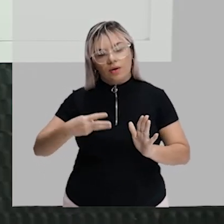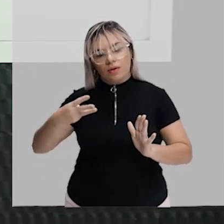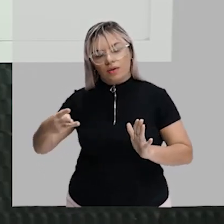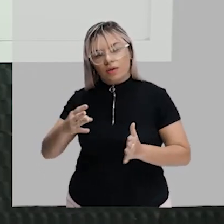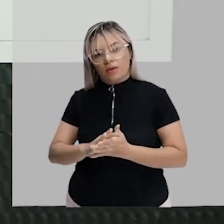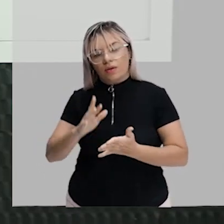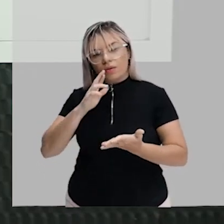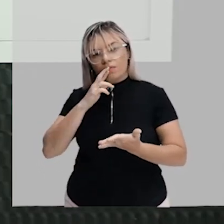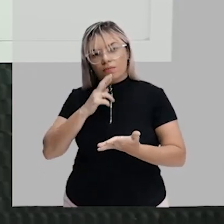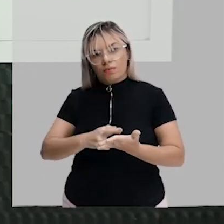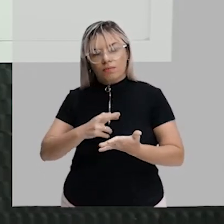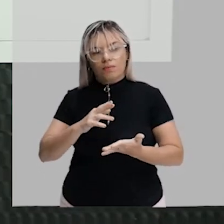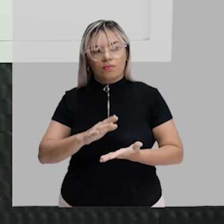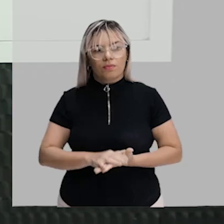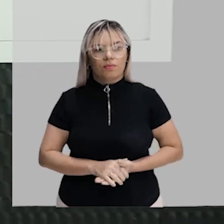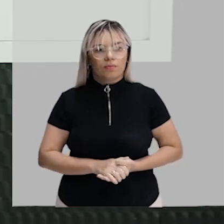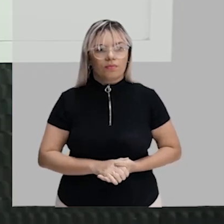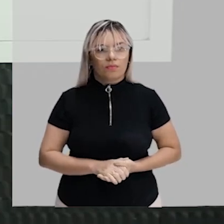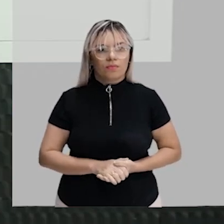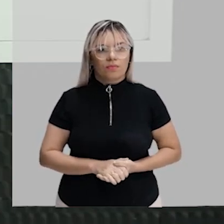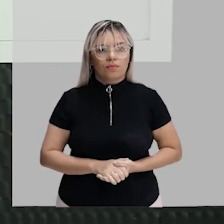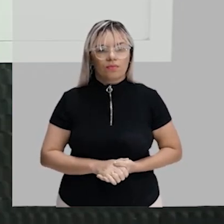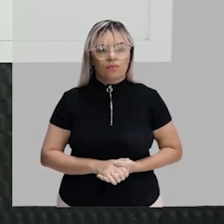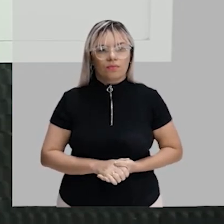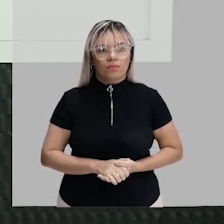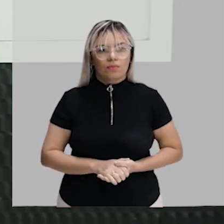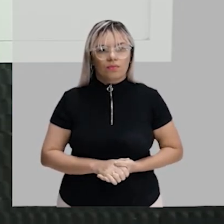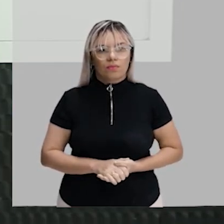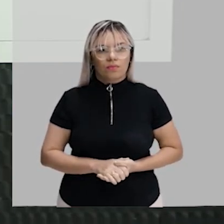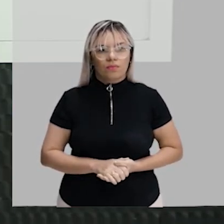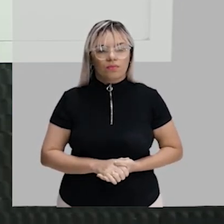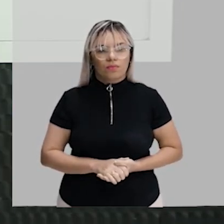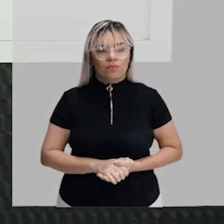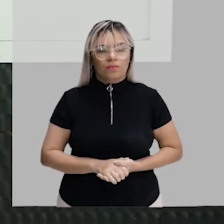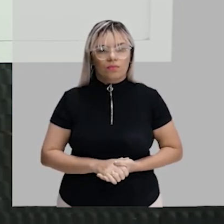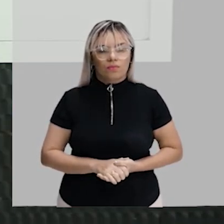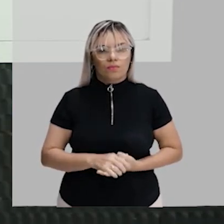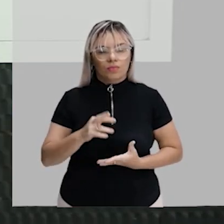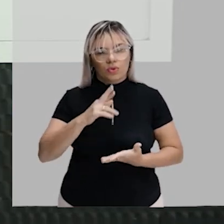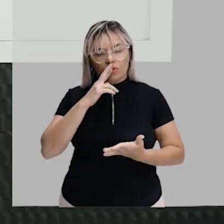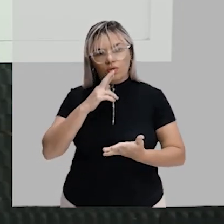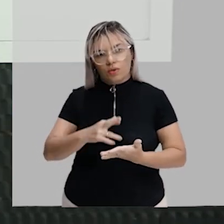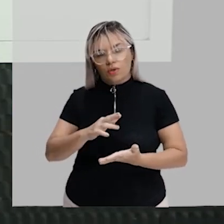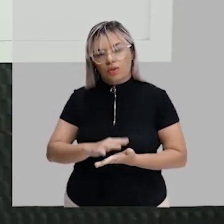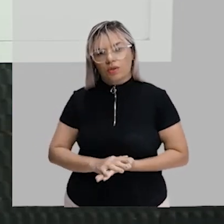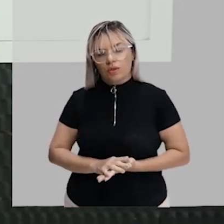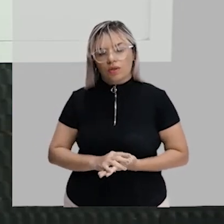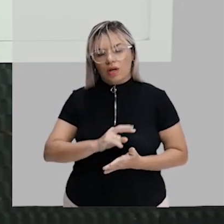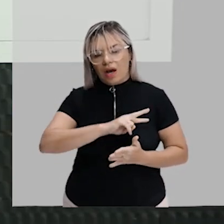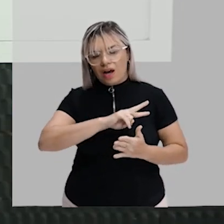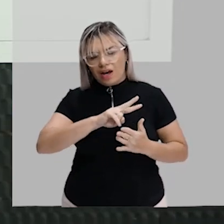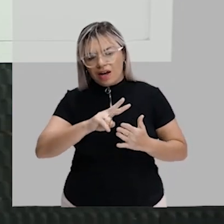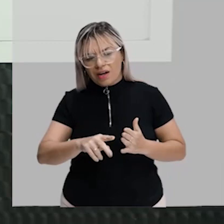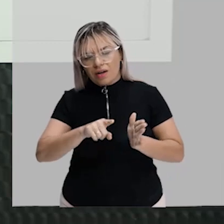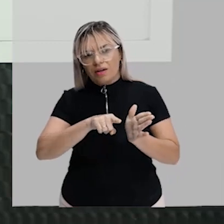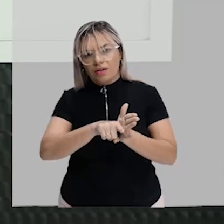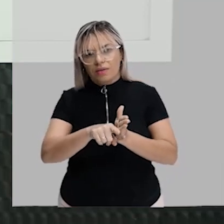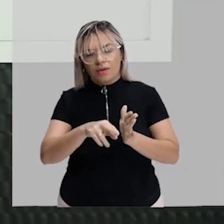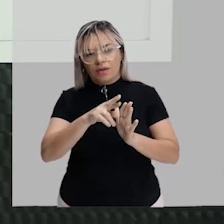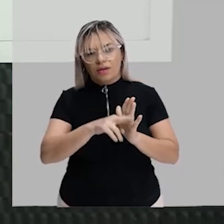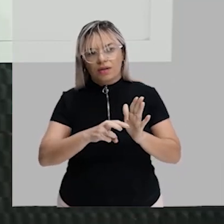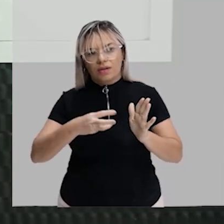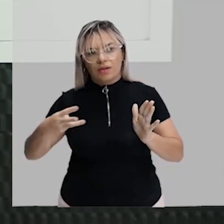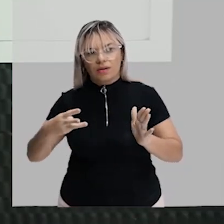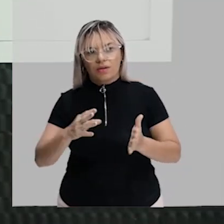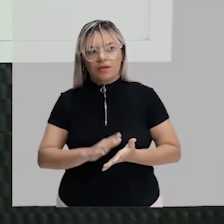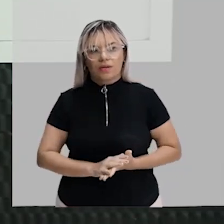pode responder isso aqui através da regra de 3. Já que a gente está resolvendo a maioria das questões por regra de 3, a gente pode fazer isso. Então, veja